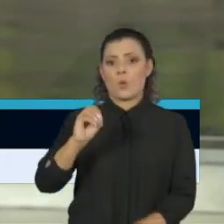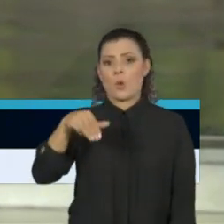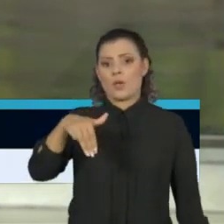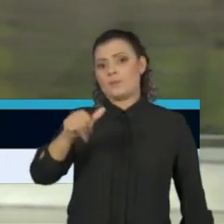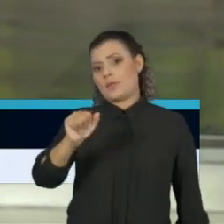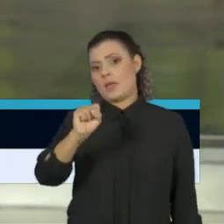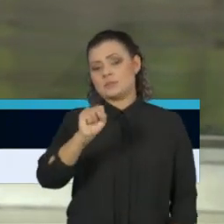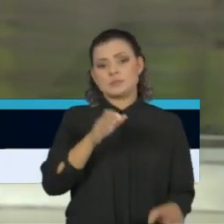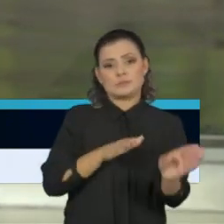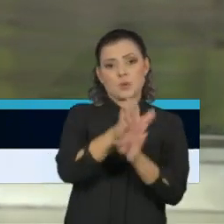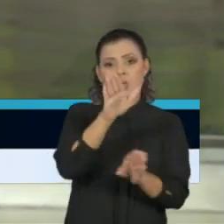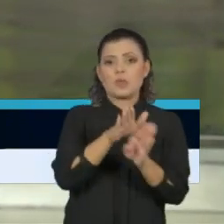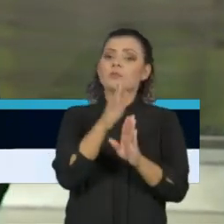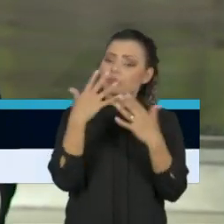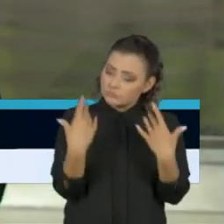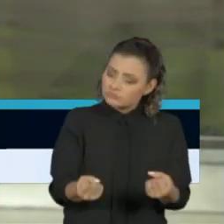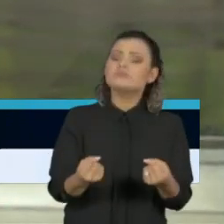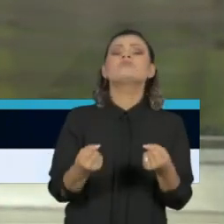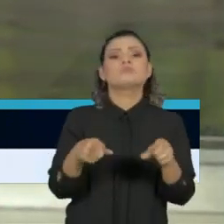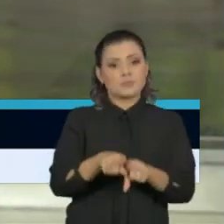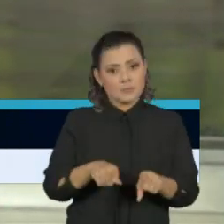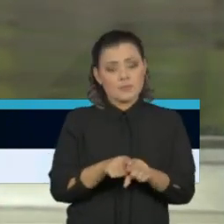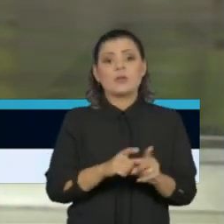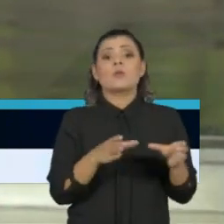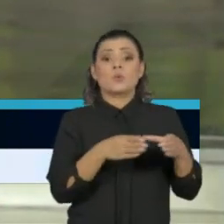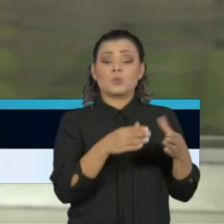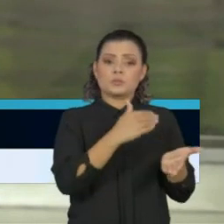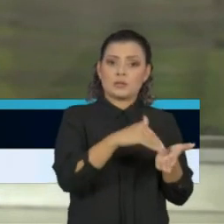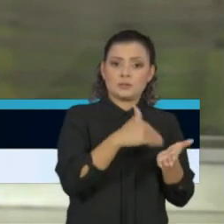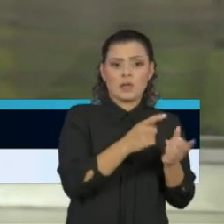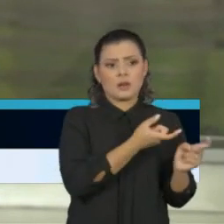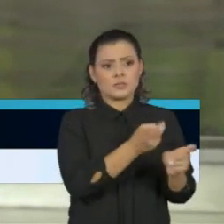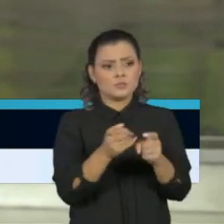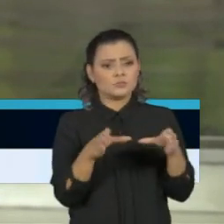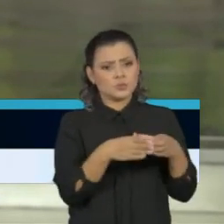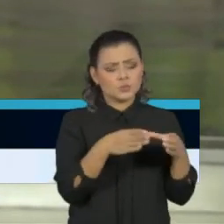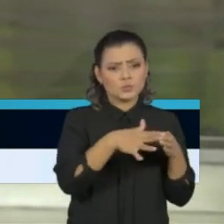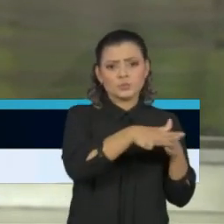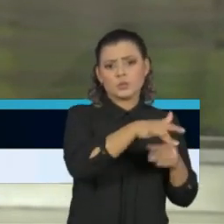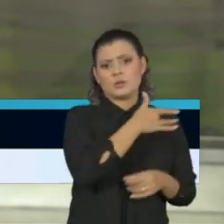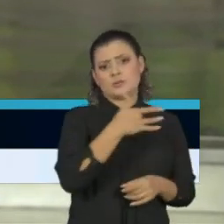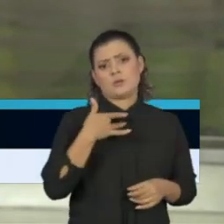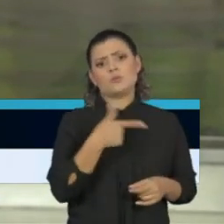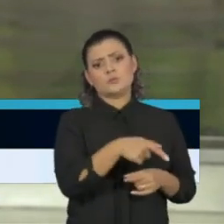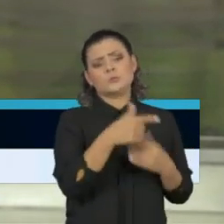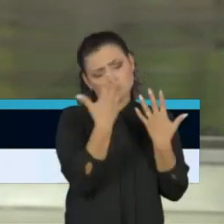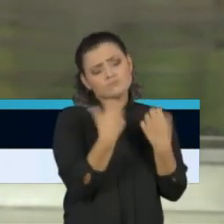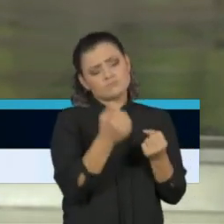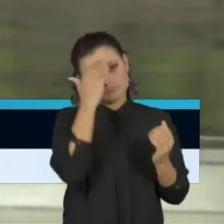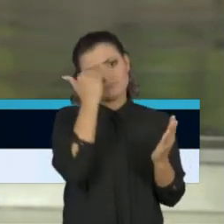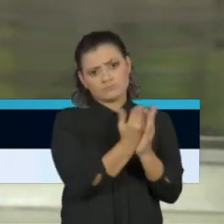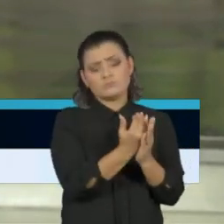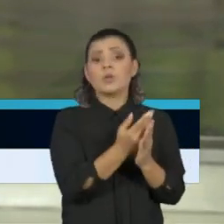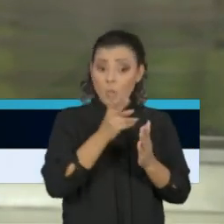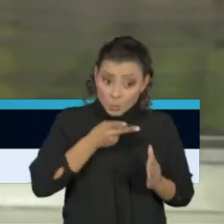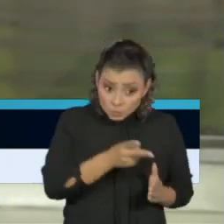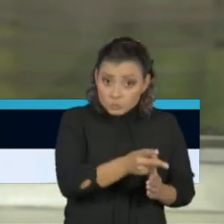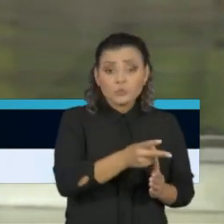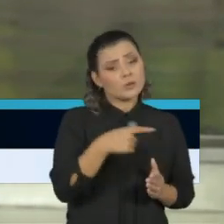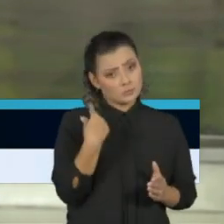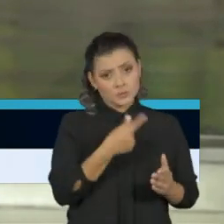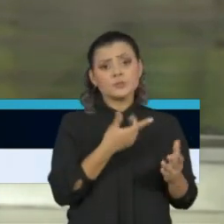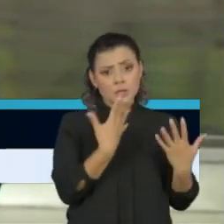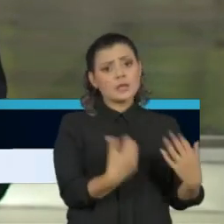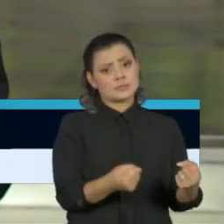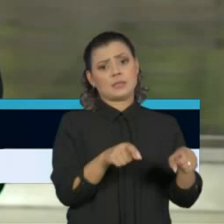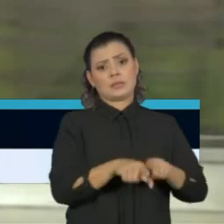de Saúde. Ele, os secretários executivos e os profissionais do Ministério da Saúde. Anne, enquanto isso estiver sendo feito,